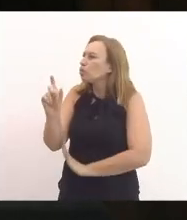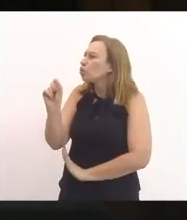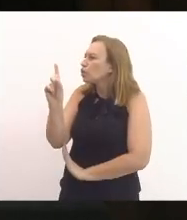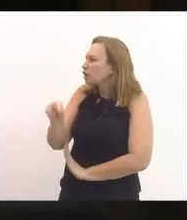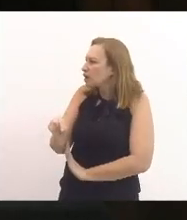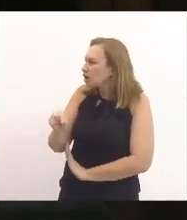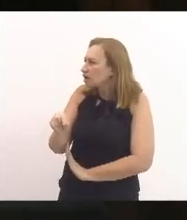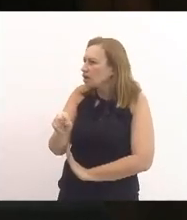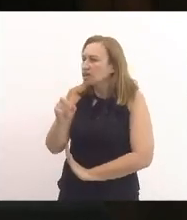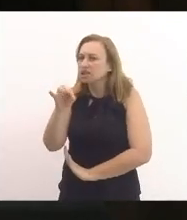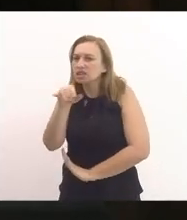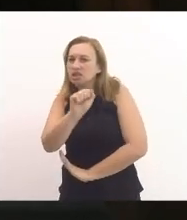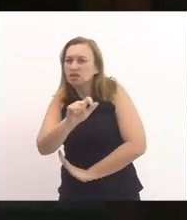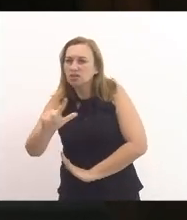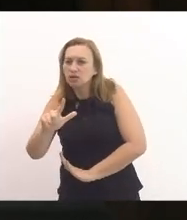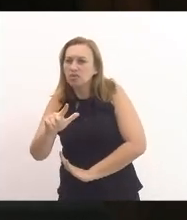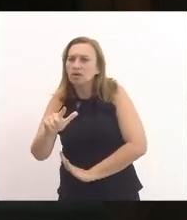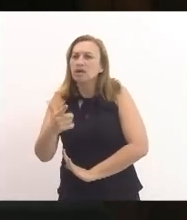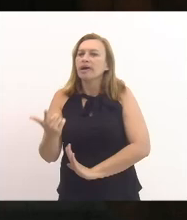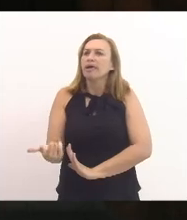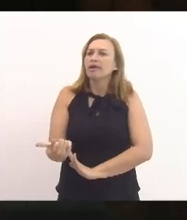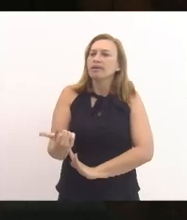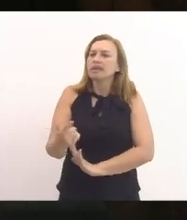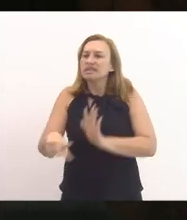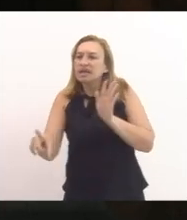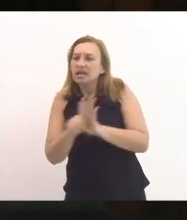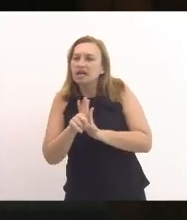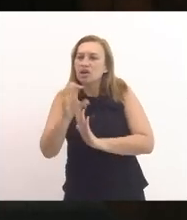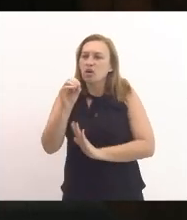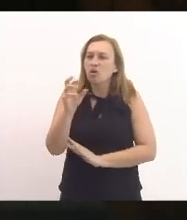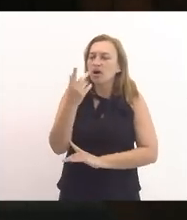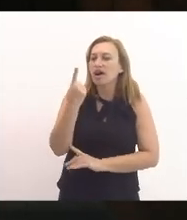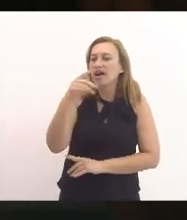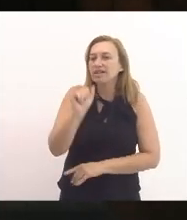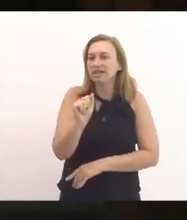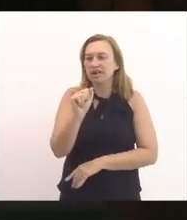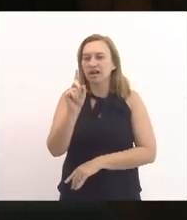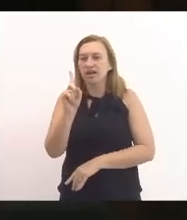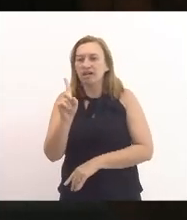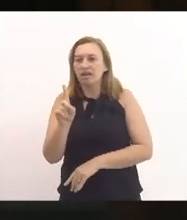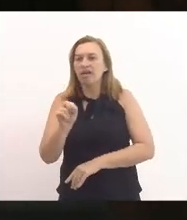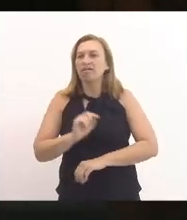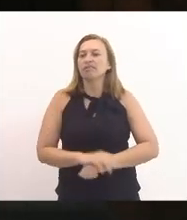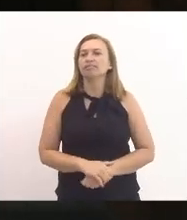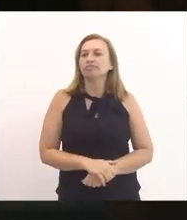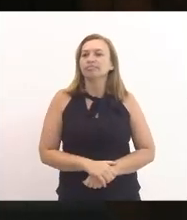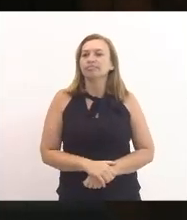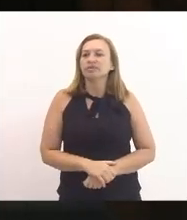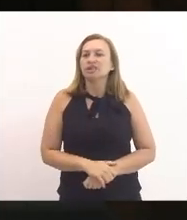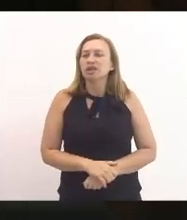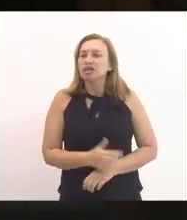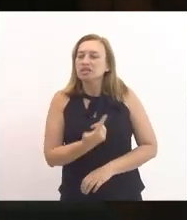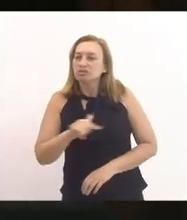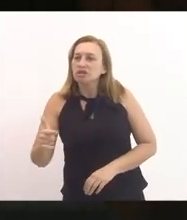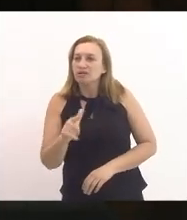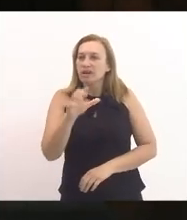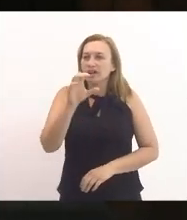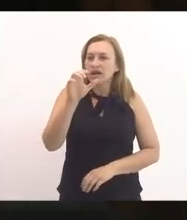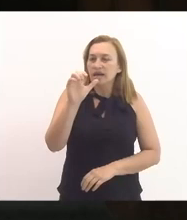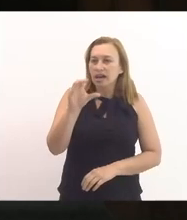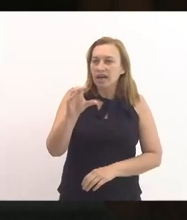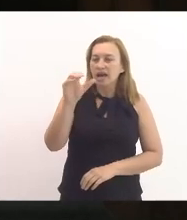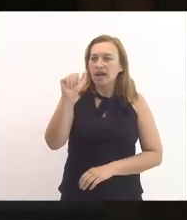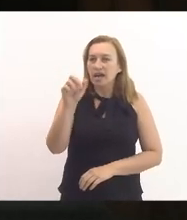que é condição sine qua non para essa para essa lei orgânica uma lei orgânica elas em cargos é uma lei orgânica